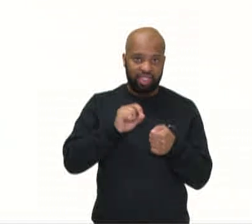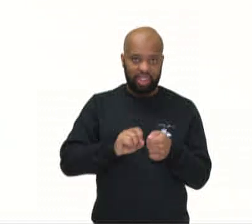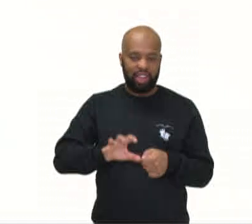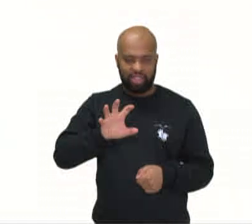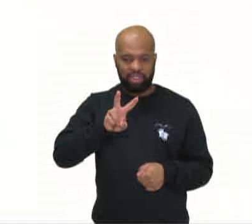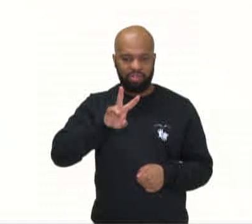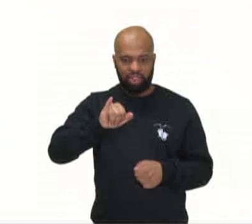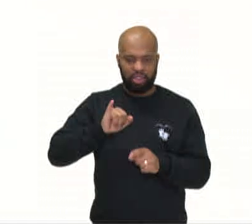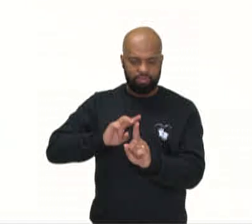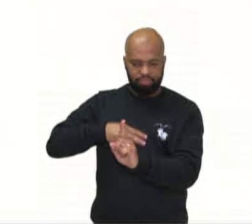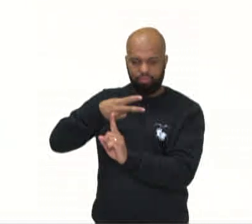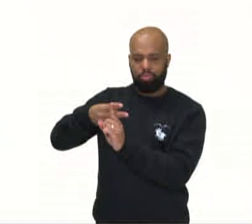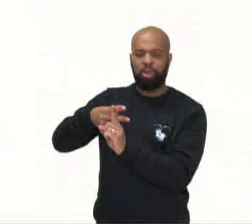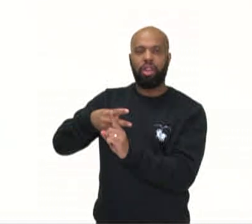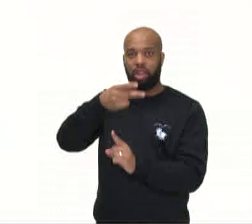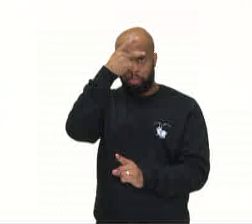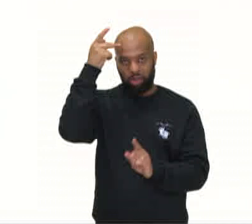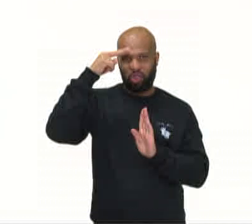sua audiência.